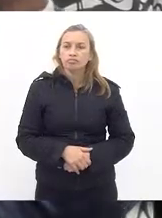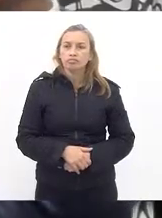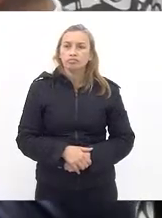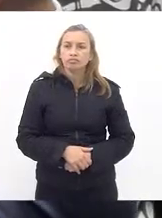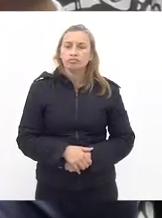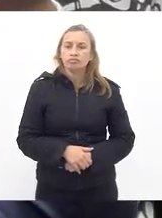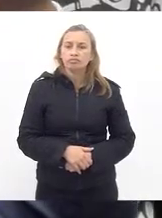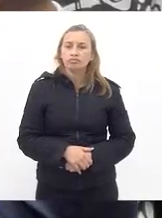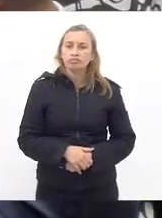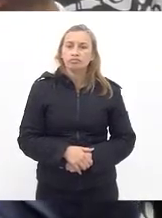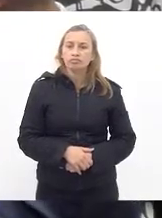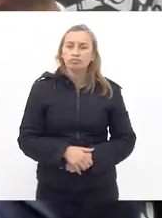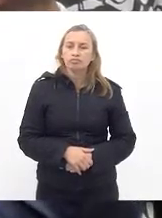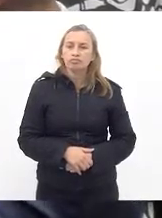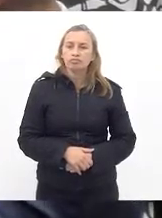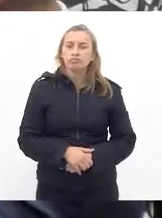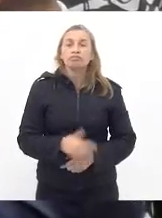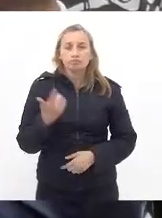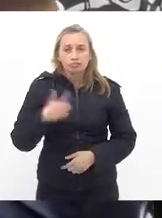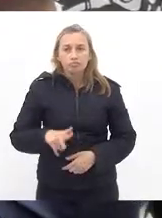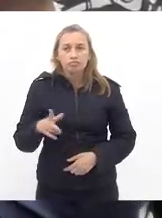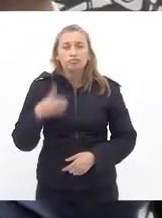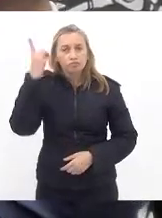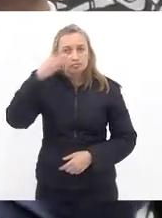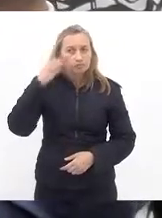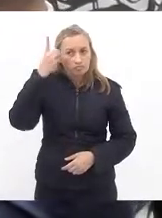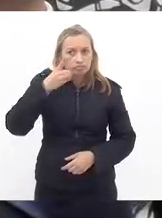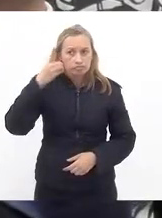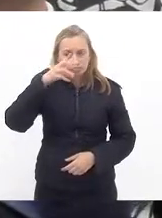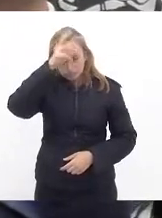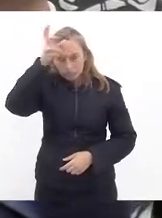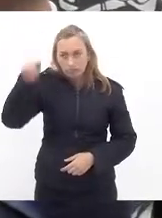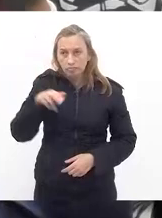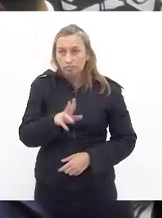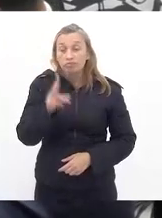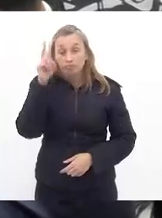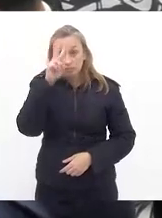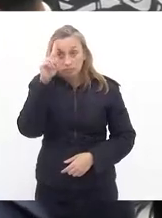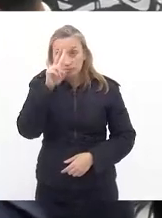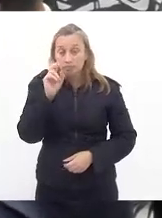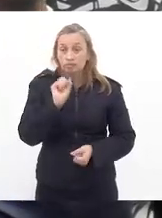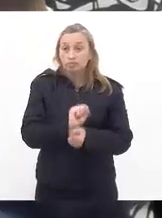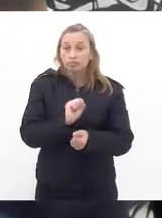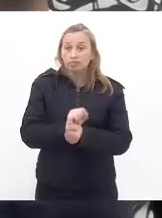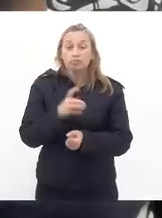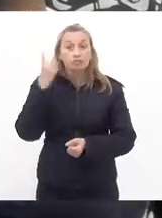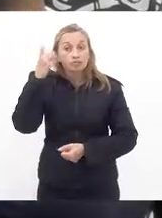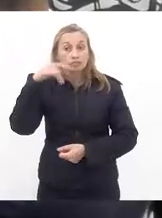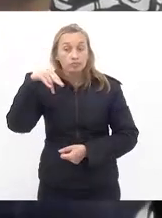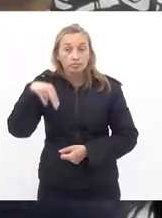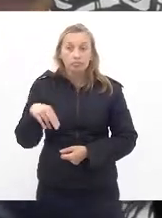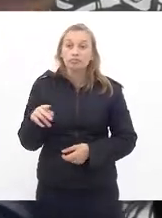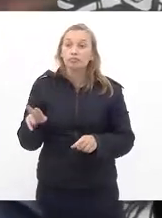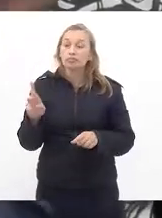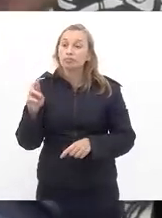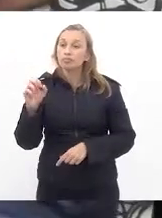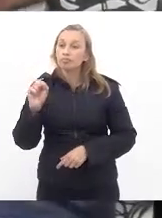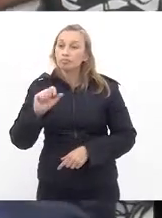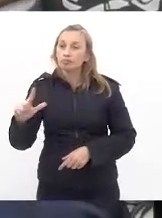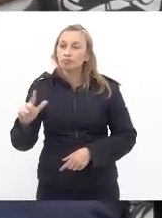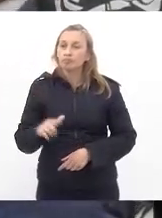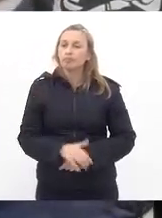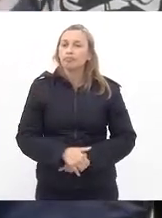dispositivo é de novo Deputado tia Ju lembrar vou esperar o deputado Andersson Deputado cordel